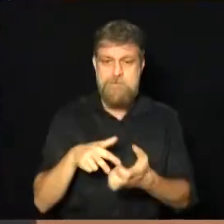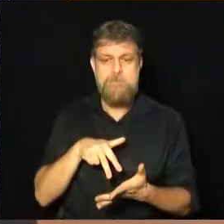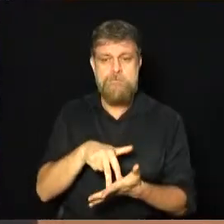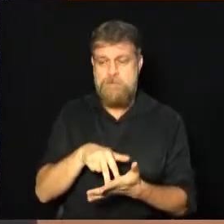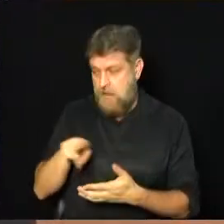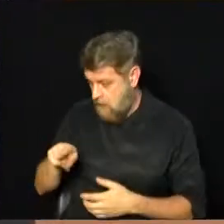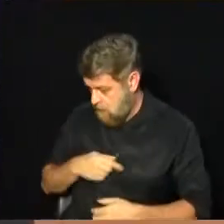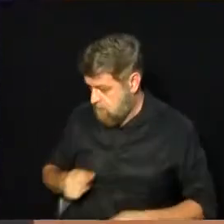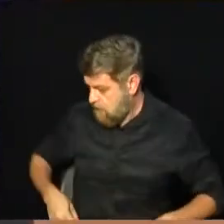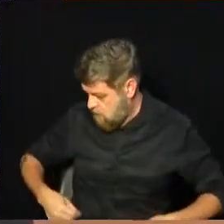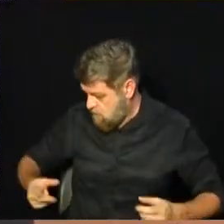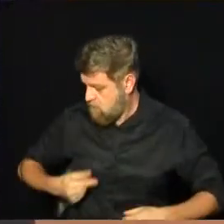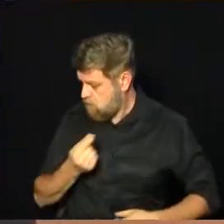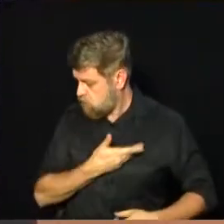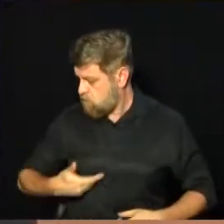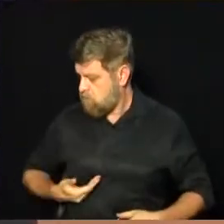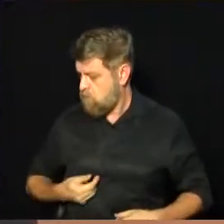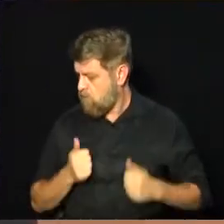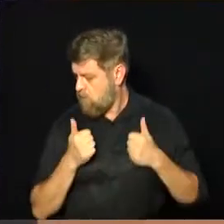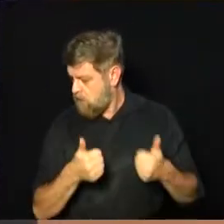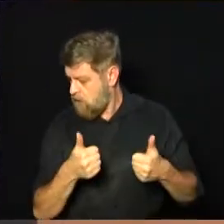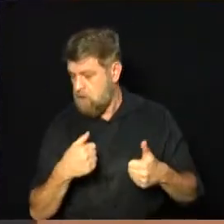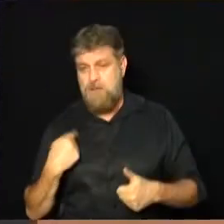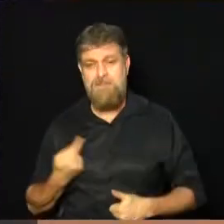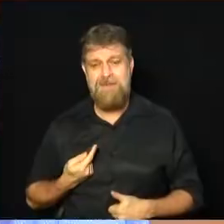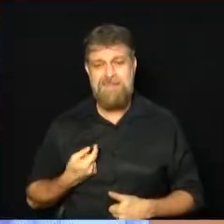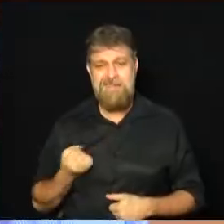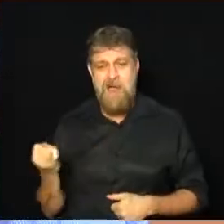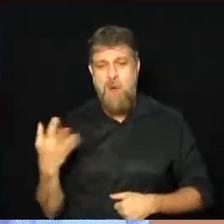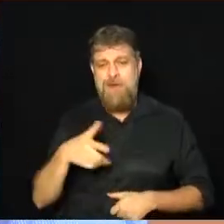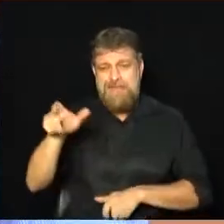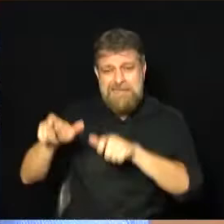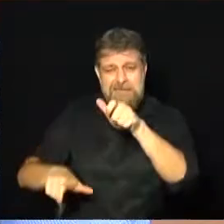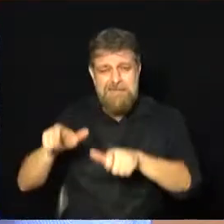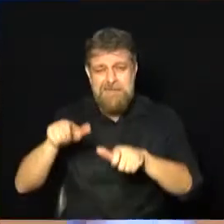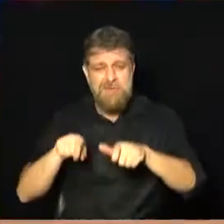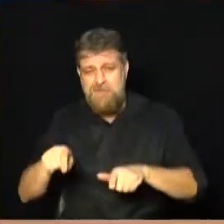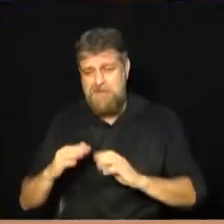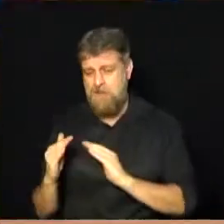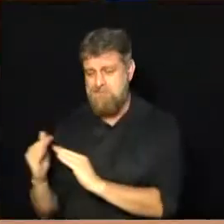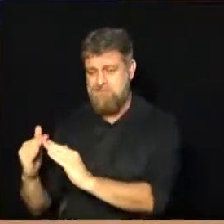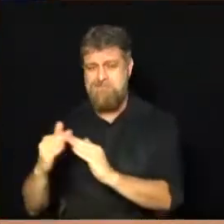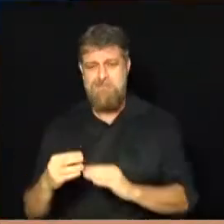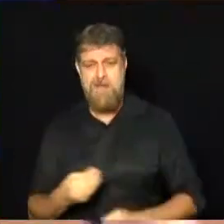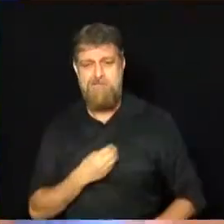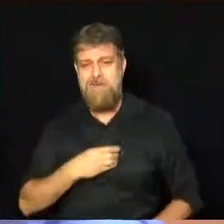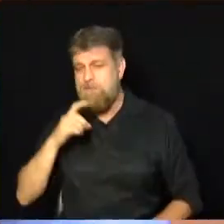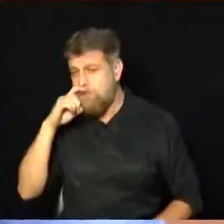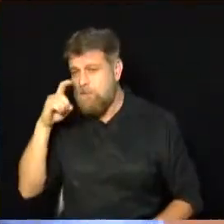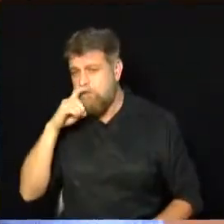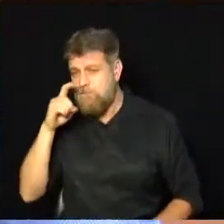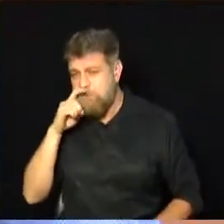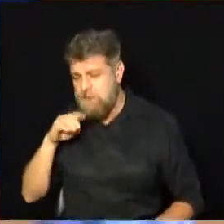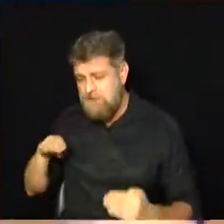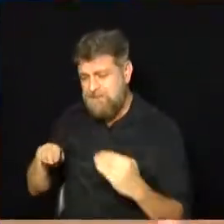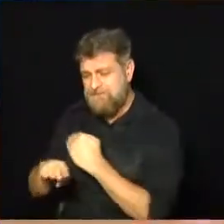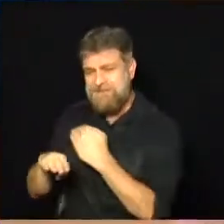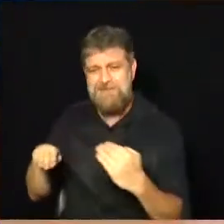sai, vai gastar dinheiro, mas tudo bem. Mas quantas milhares de pessoas moram ali no Distrito Ouro Verde e usam